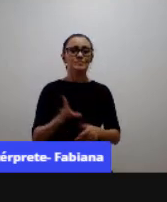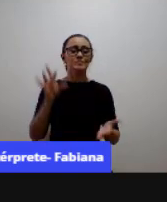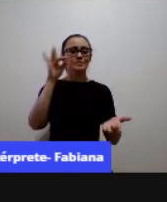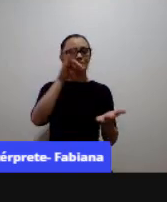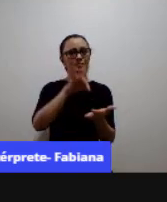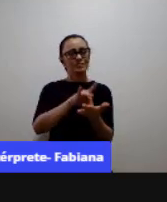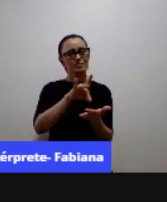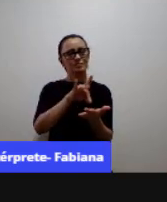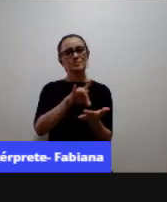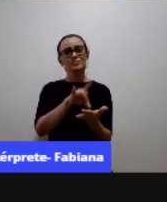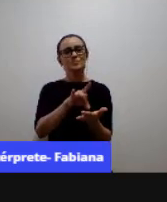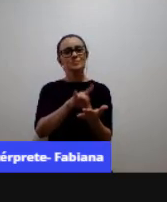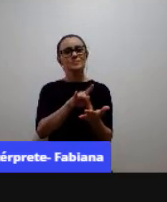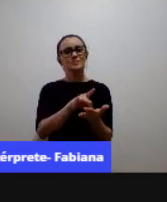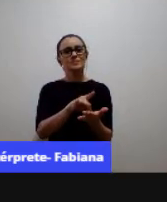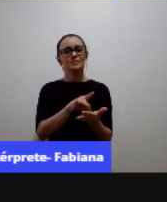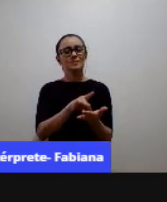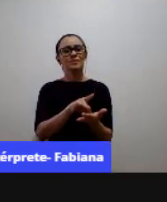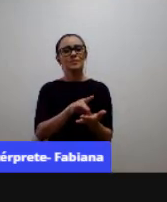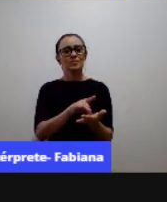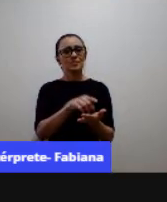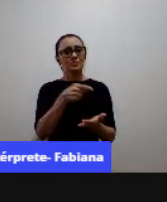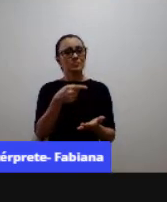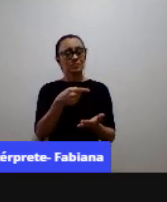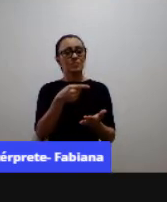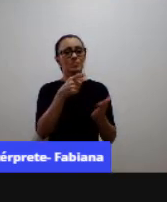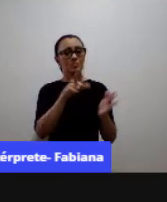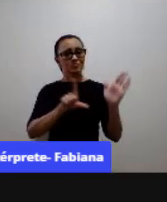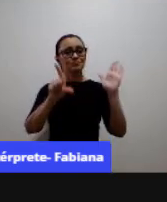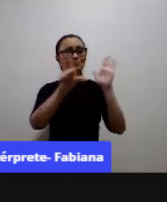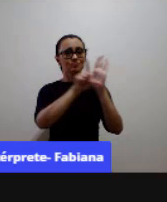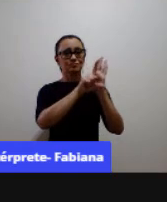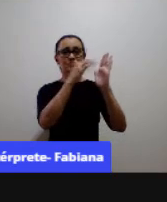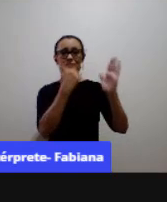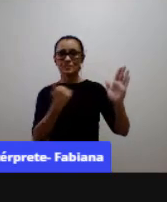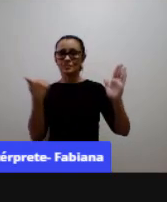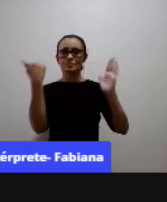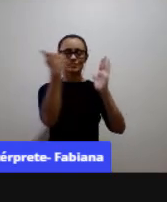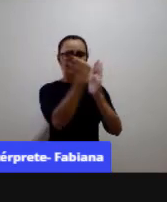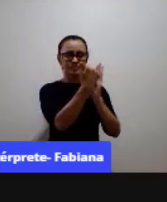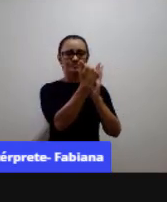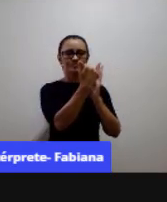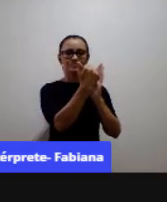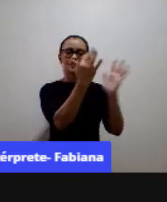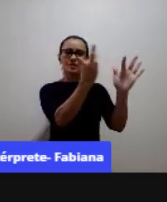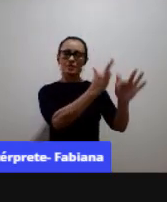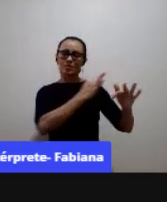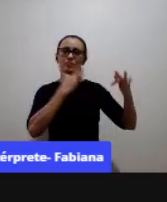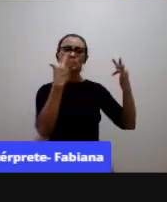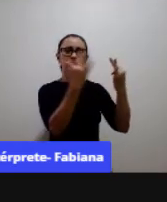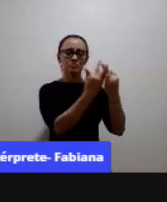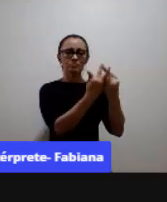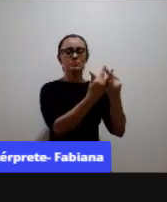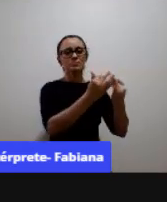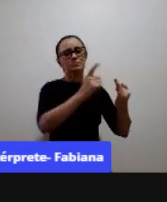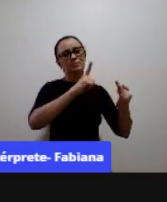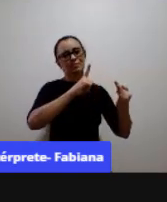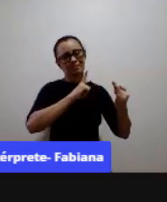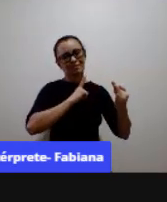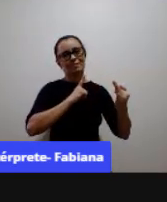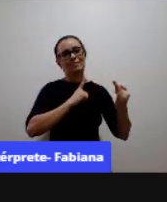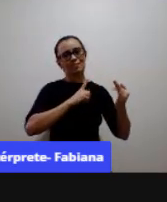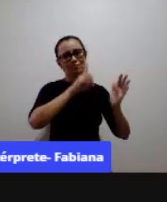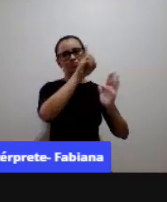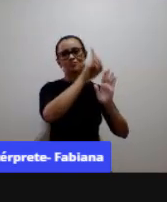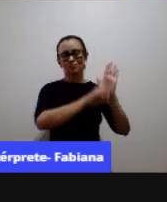um plano de ensino garantido legalmente por legislação, que o pai tem o direito, né, a família tem o direito do